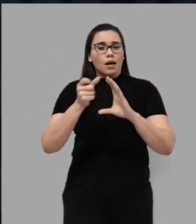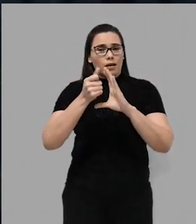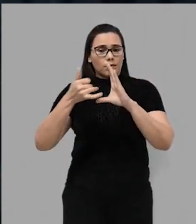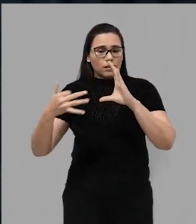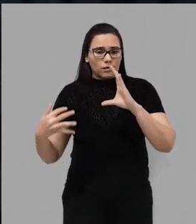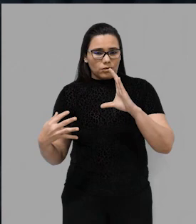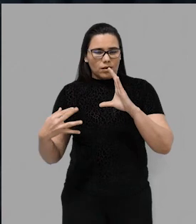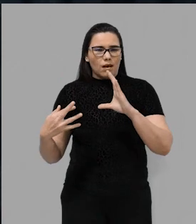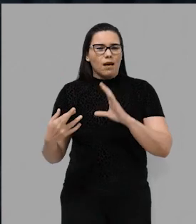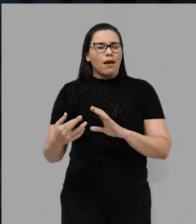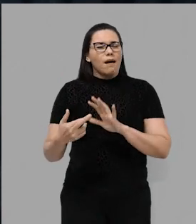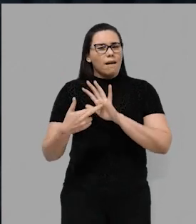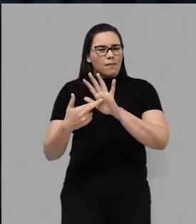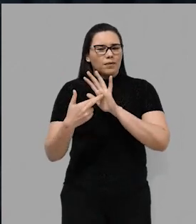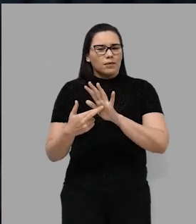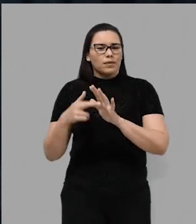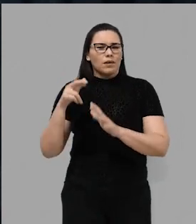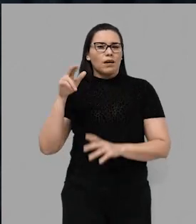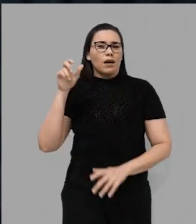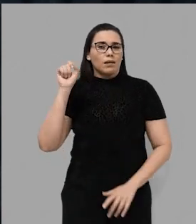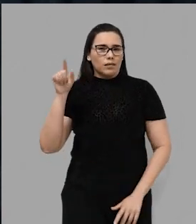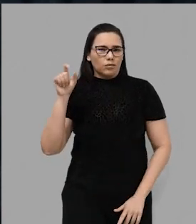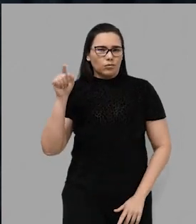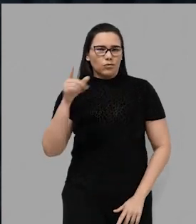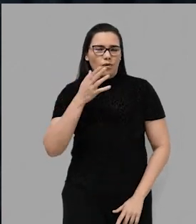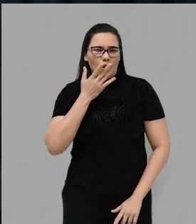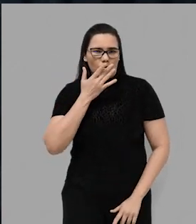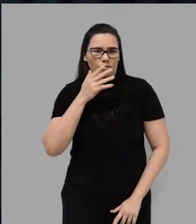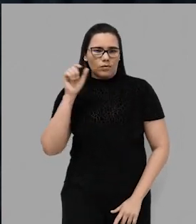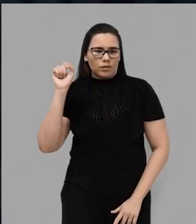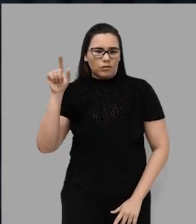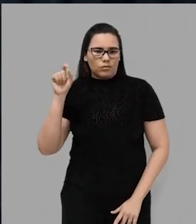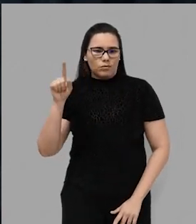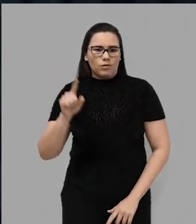aqui, que foi representada pela cor azul, ela está sendo